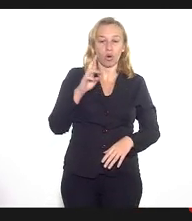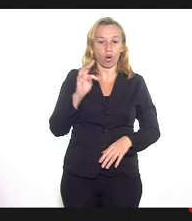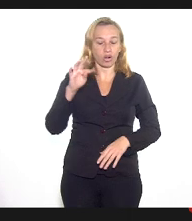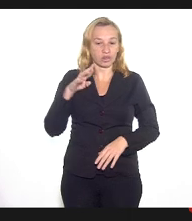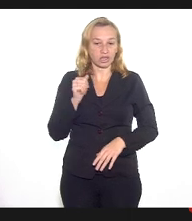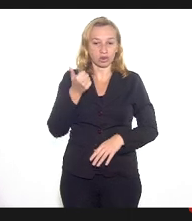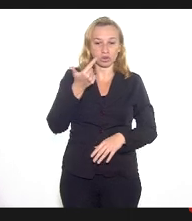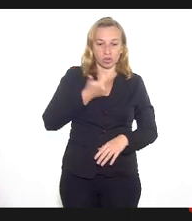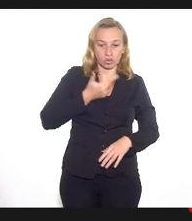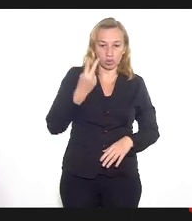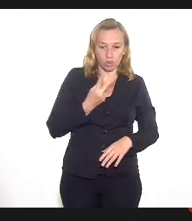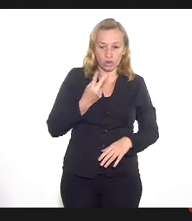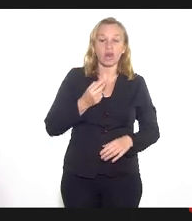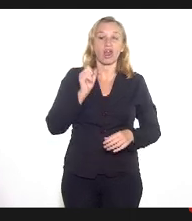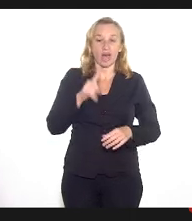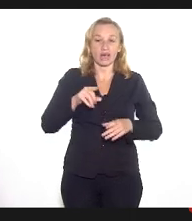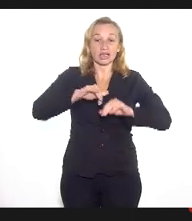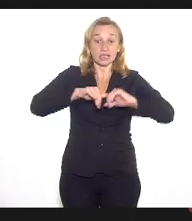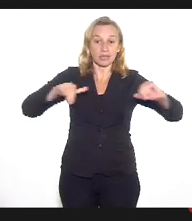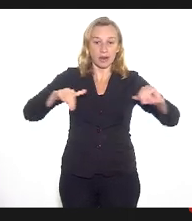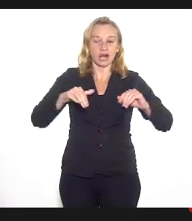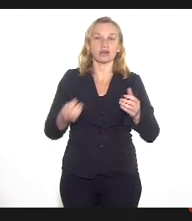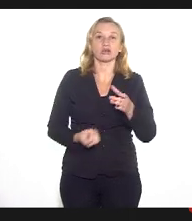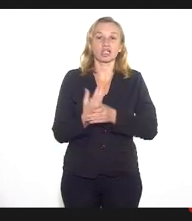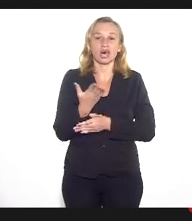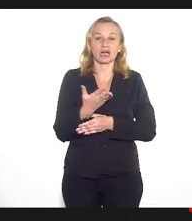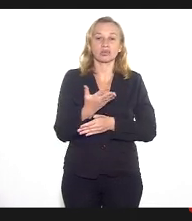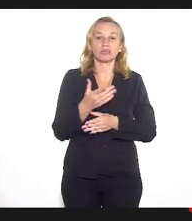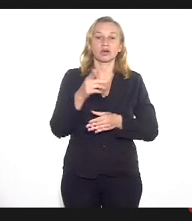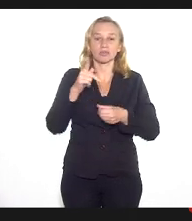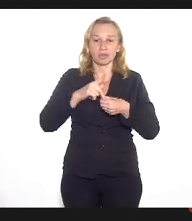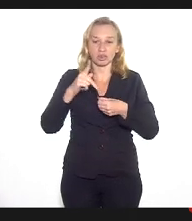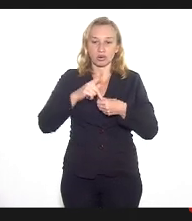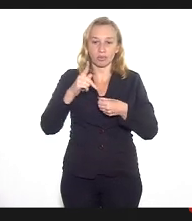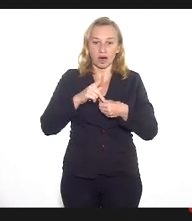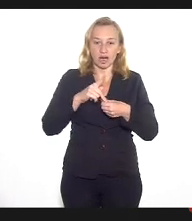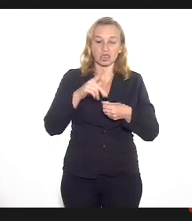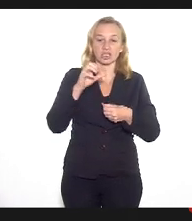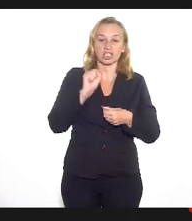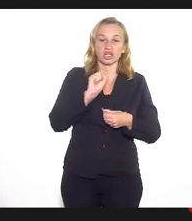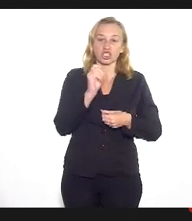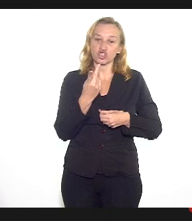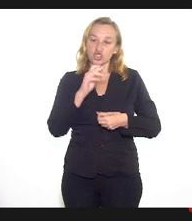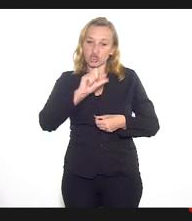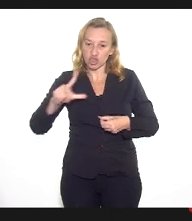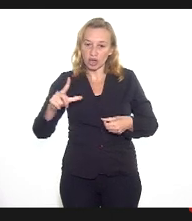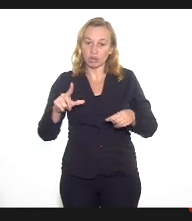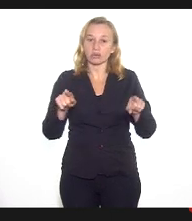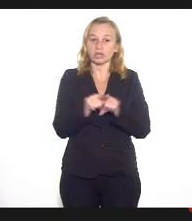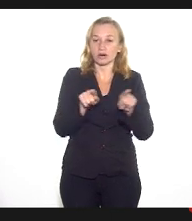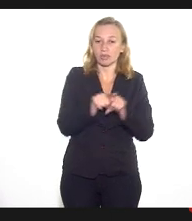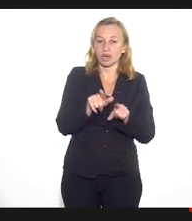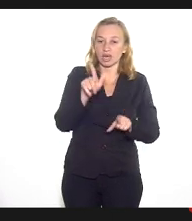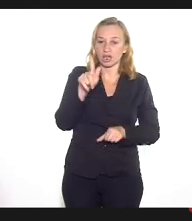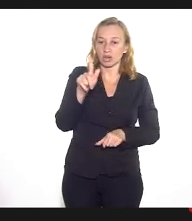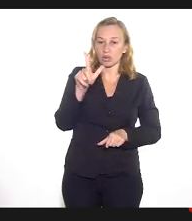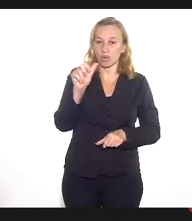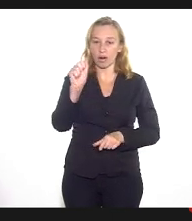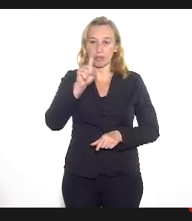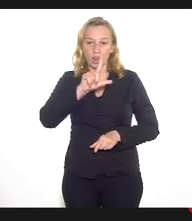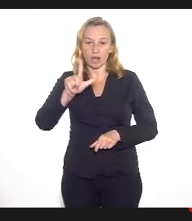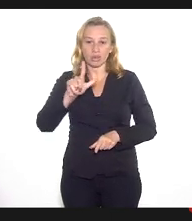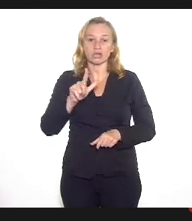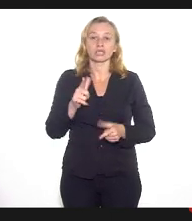separado, formado pela Petrobras, Shell, Galp e Repsol, e que atende os contratos de BMS 11, BMS